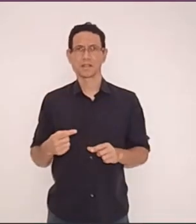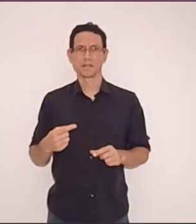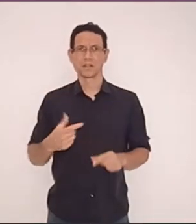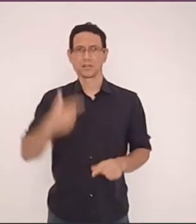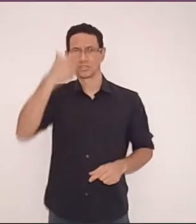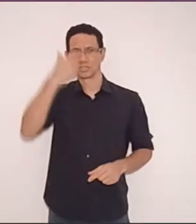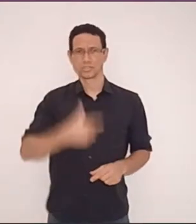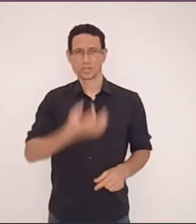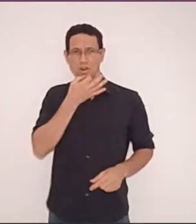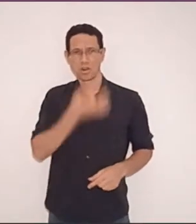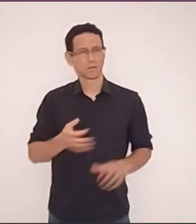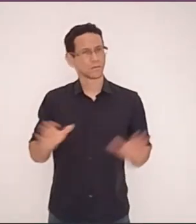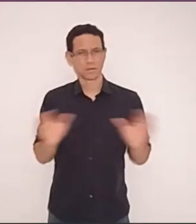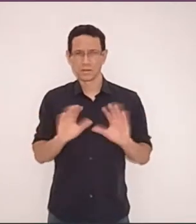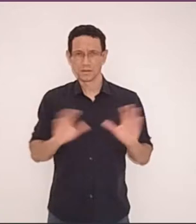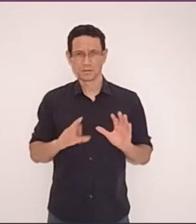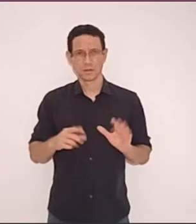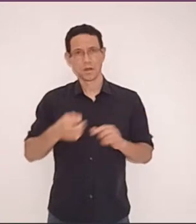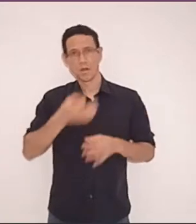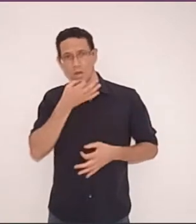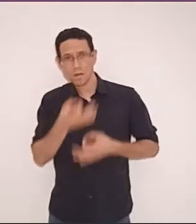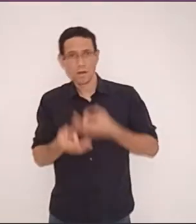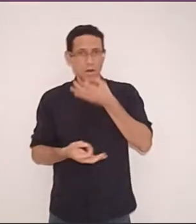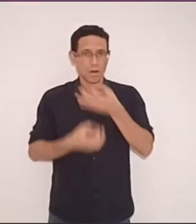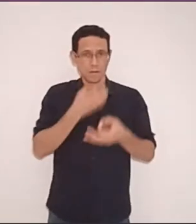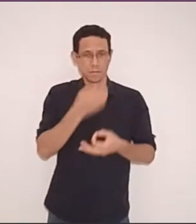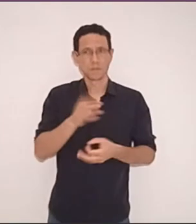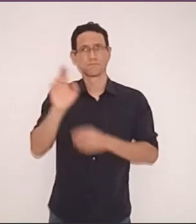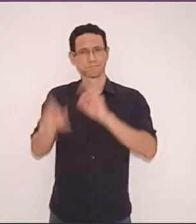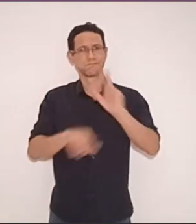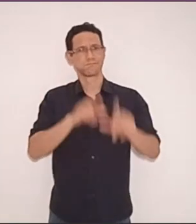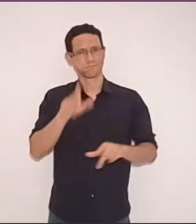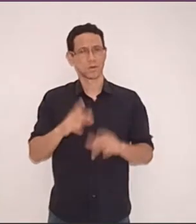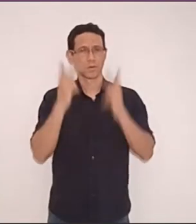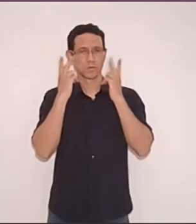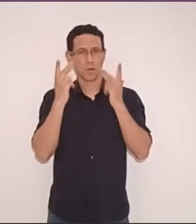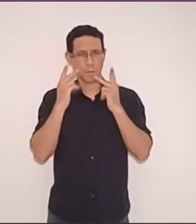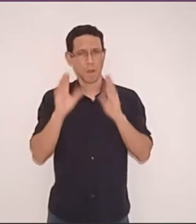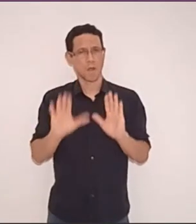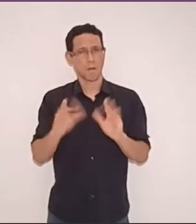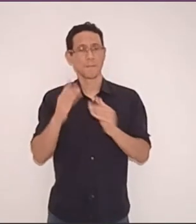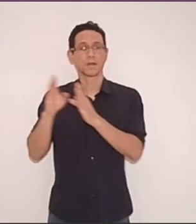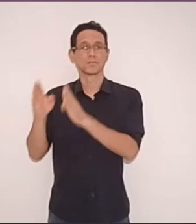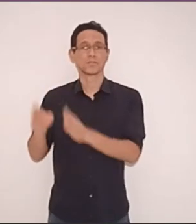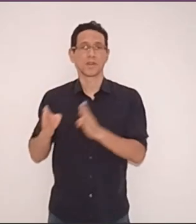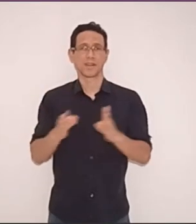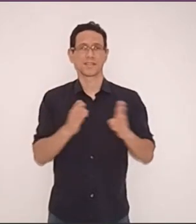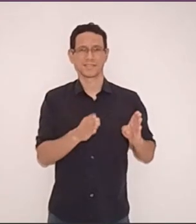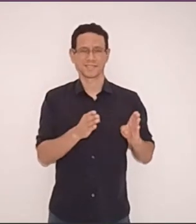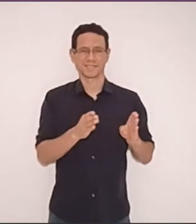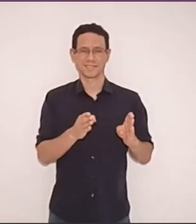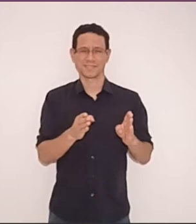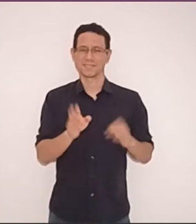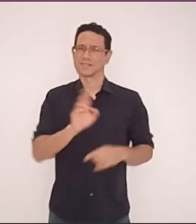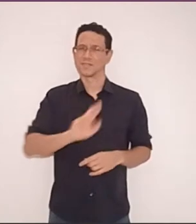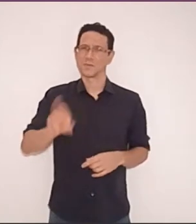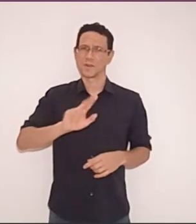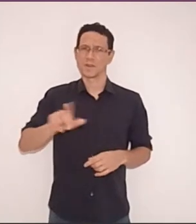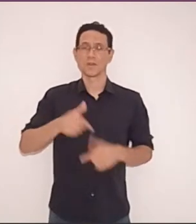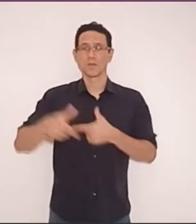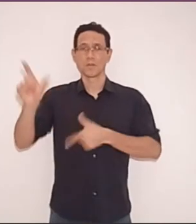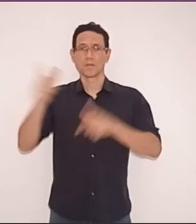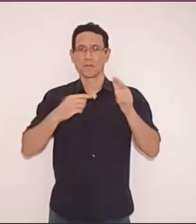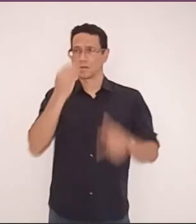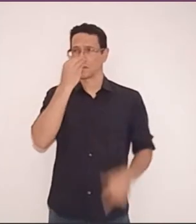pasta vida mas que se organiza Tom é uma forma a não tratar o